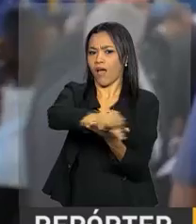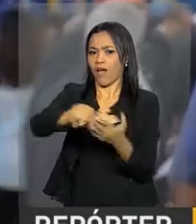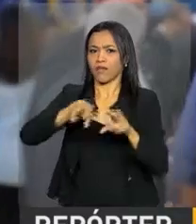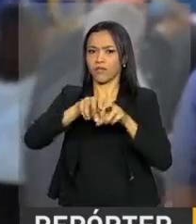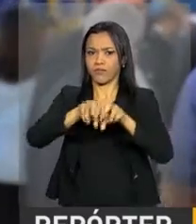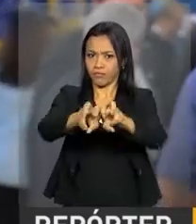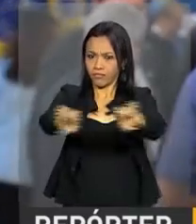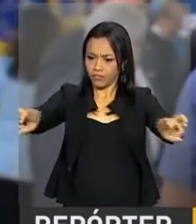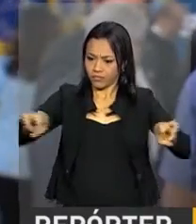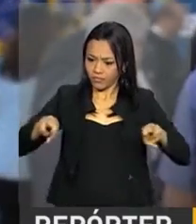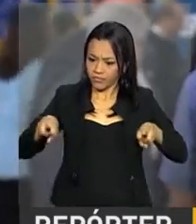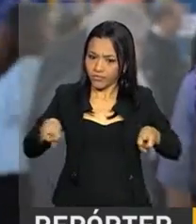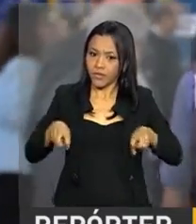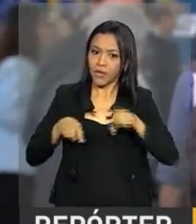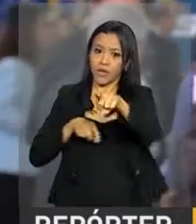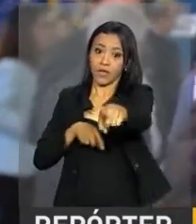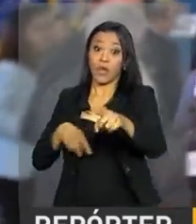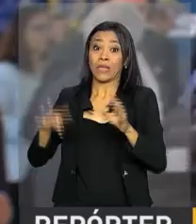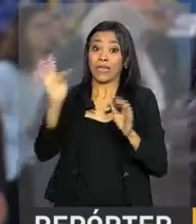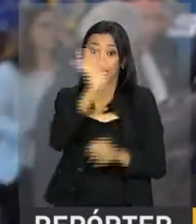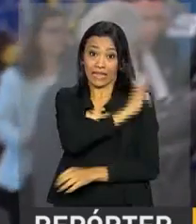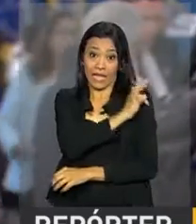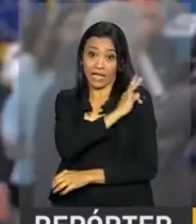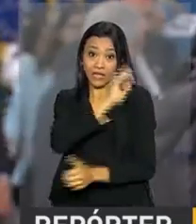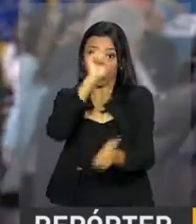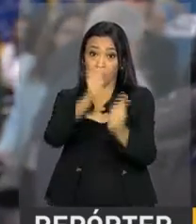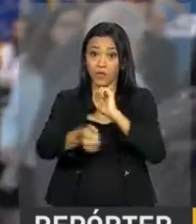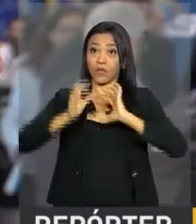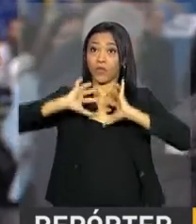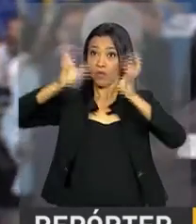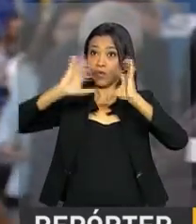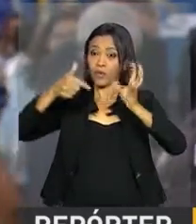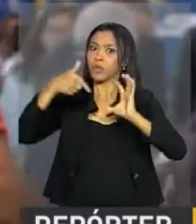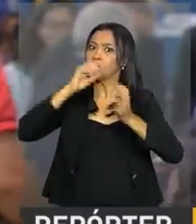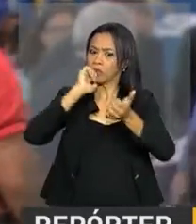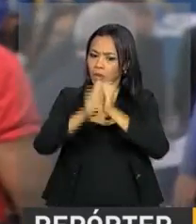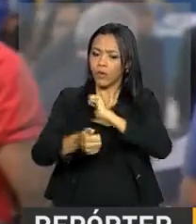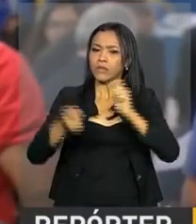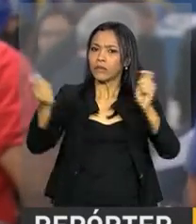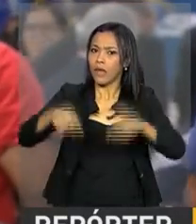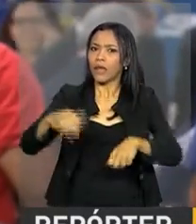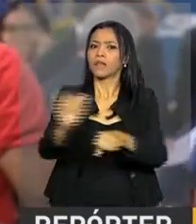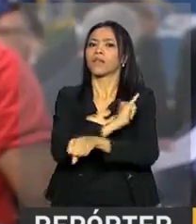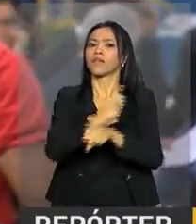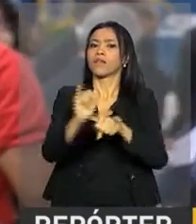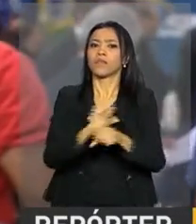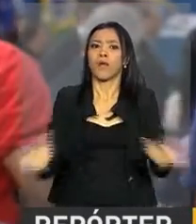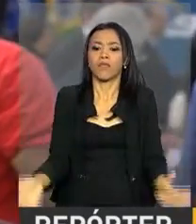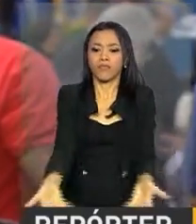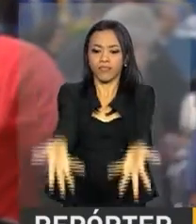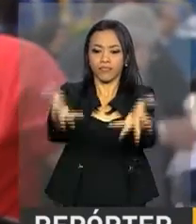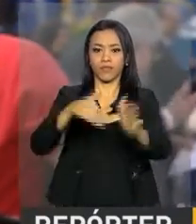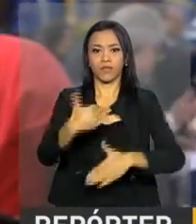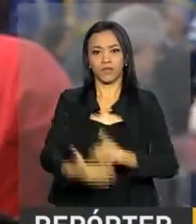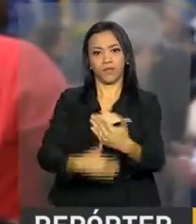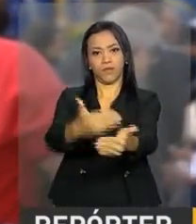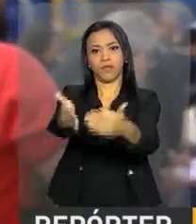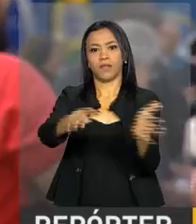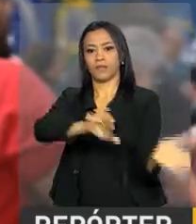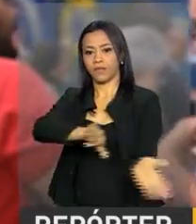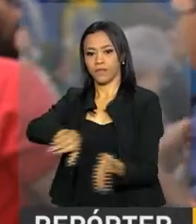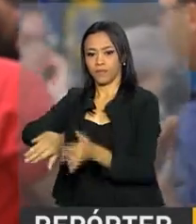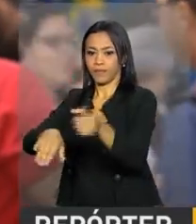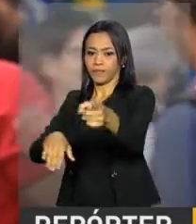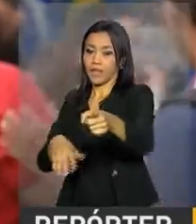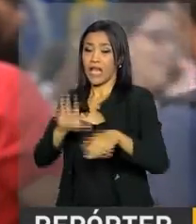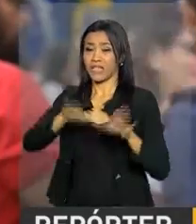da seleção de vôlei, Bernardinho, diz que o esporte pode ser uma das ferramentas para ajudar o desenvolvimento. É uma cidade muito importante, que muitas vezes é relegada